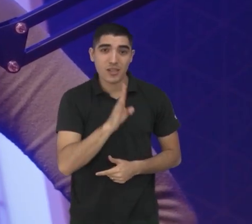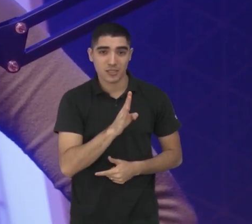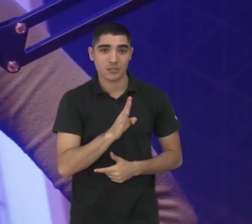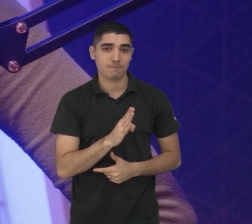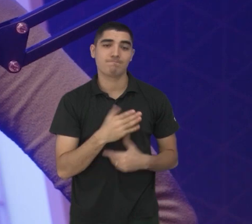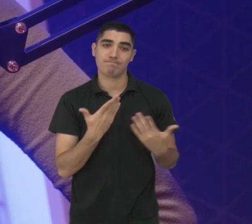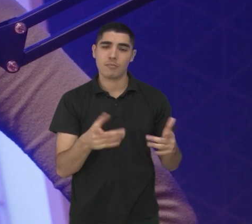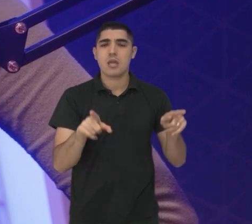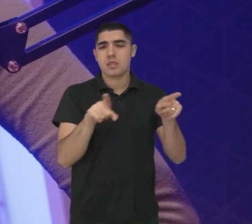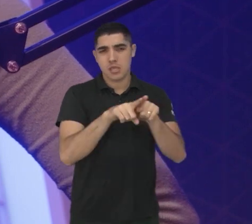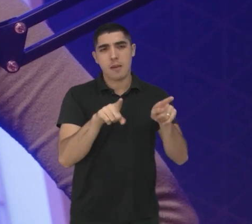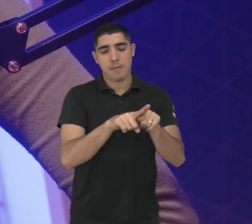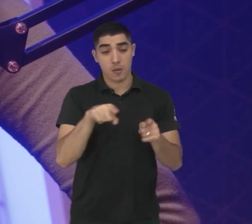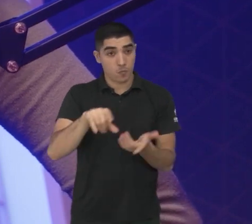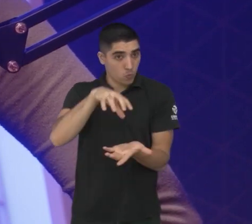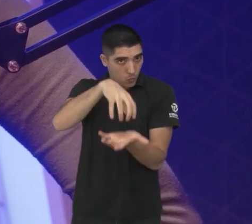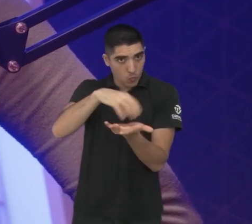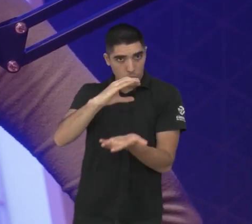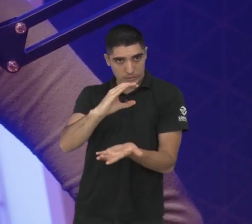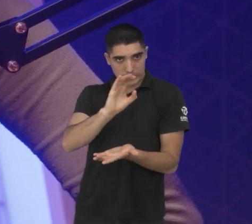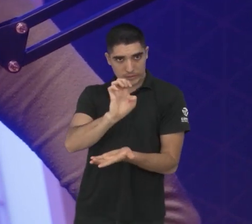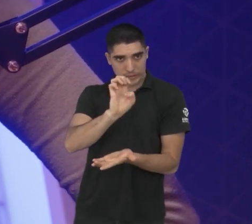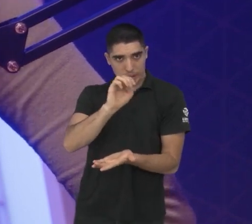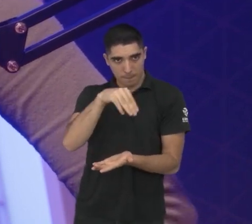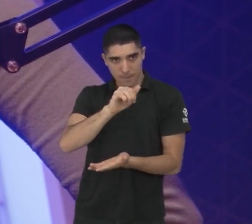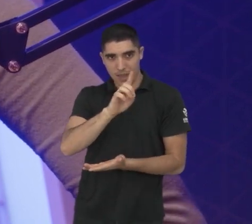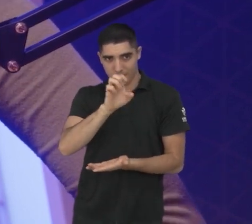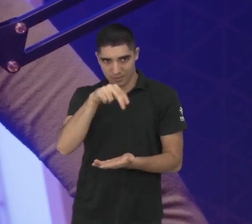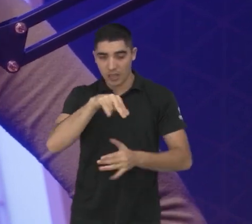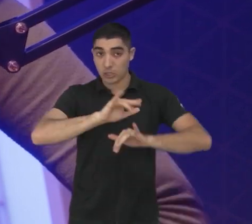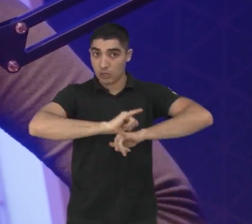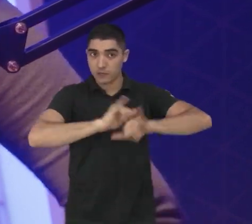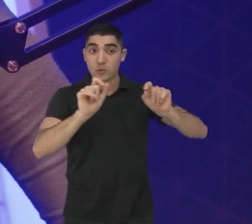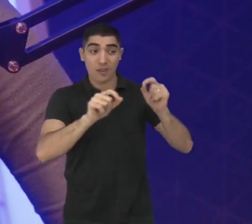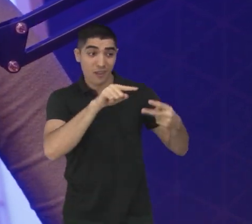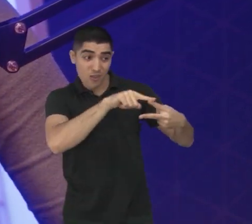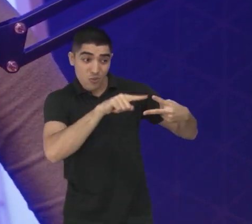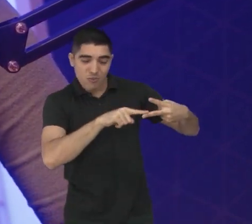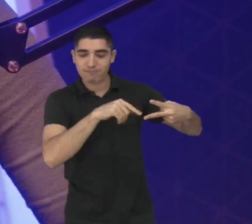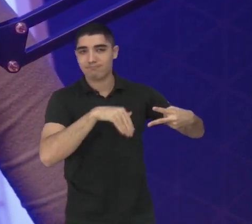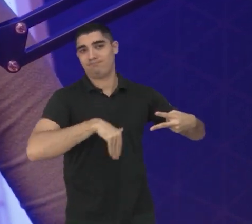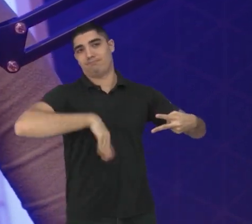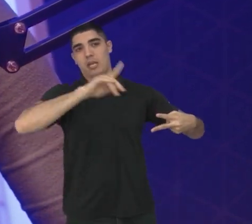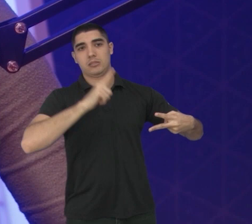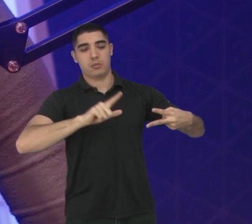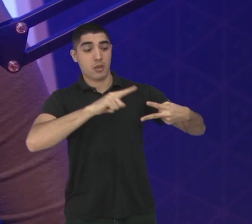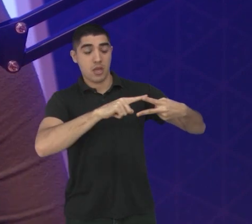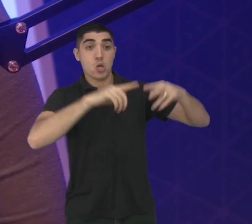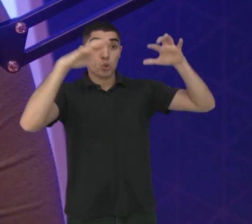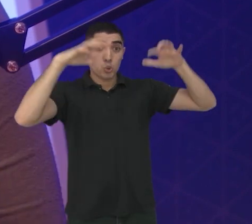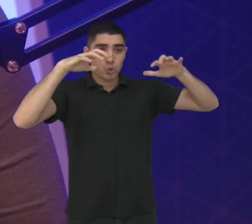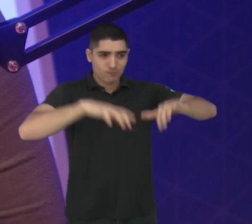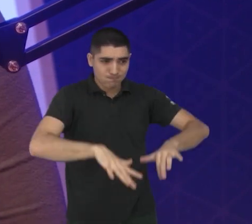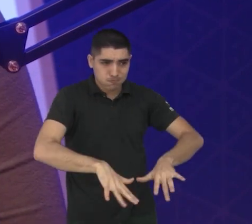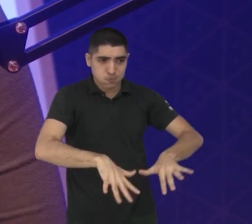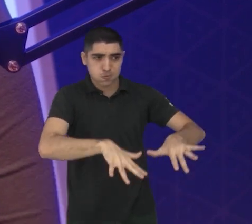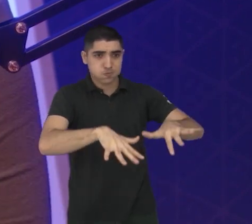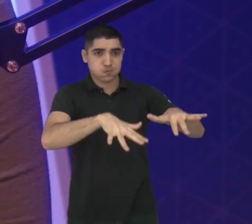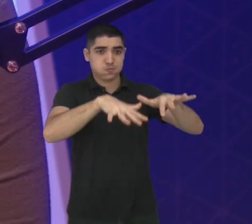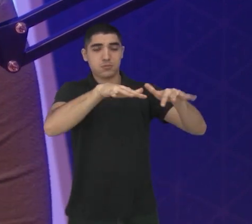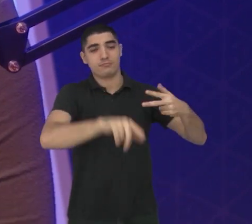aqui no Brasil. A gente vai ter também, de acordo com o CEMADEM mesmo, esses dois sendo os maiores problemas, né, as enchentes,